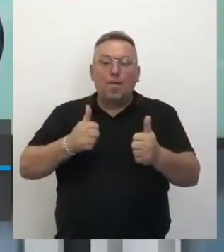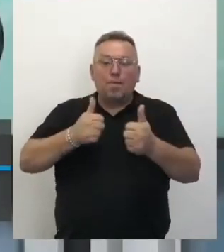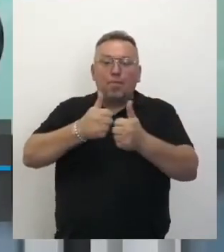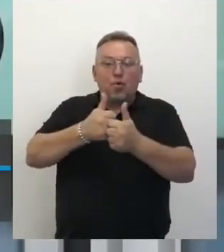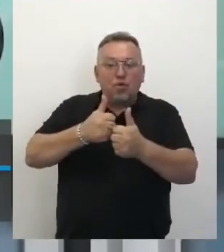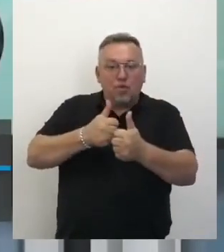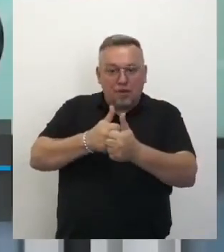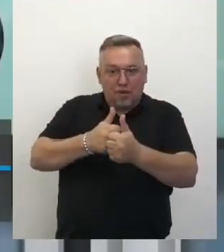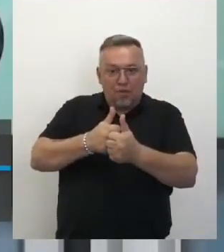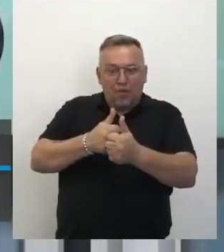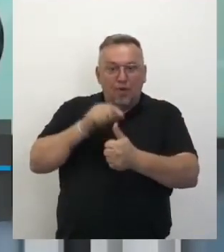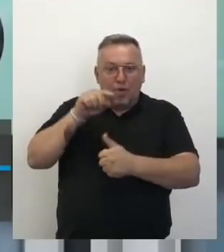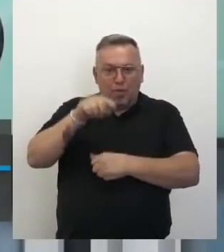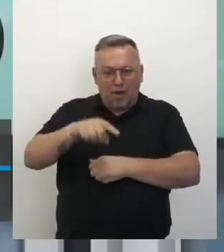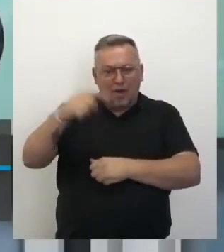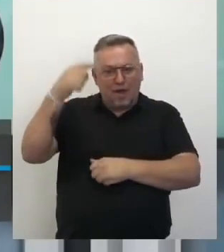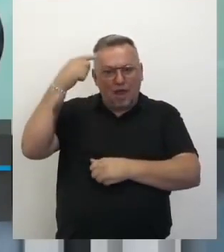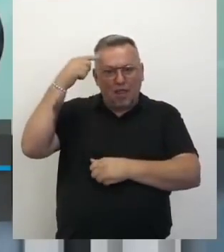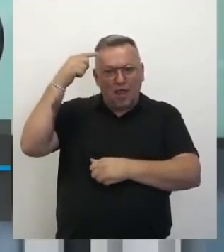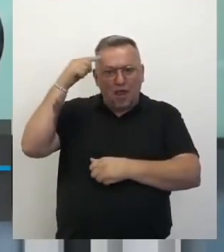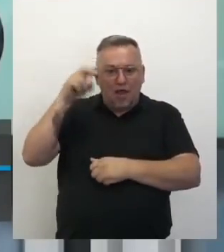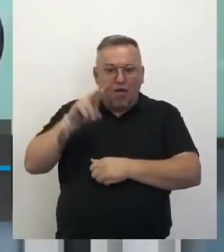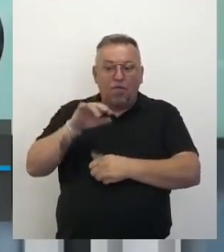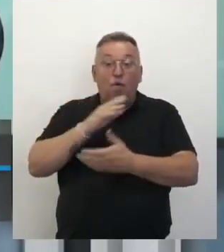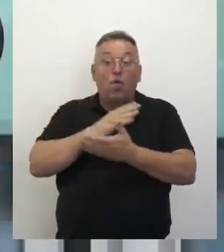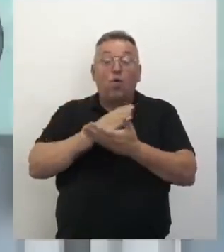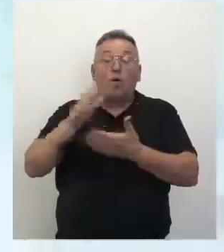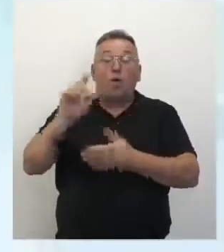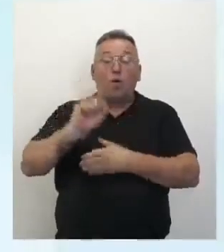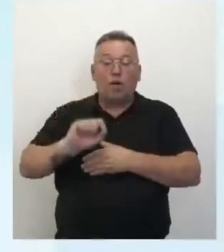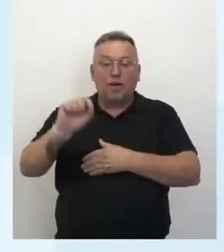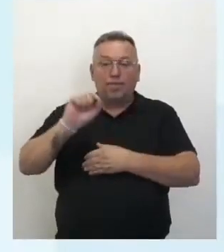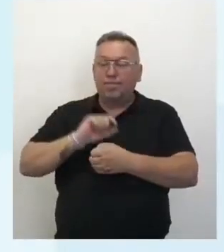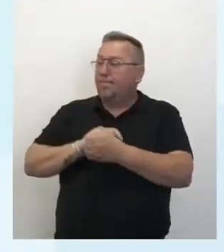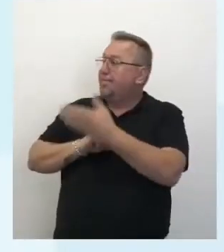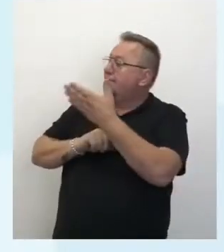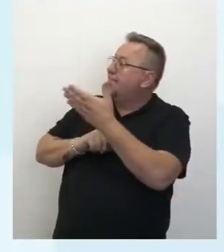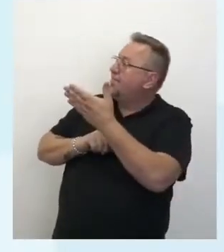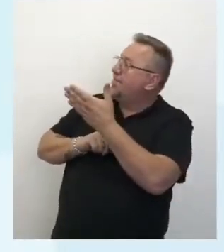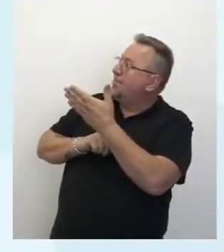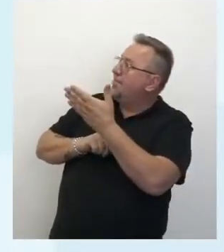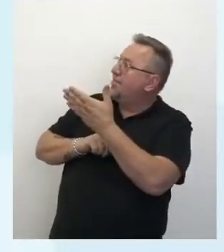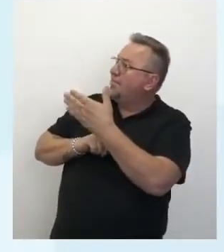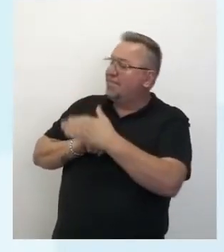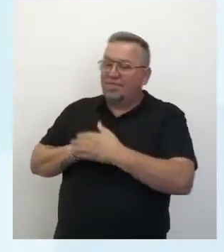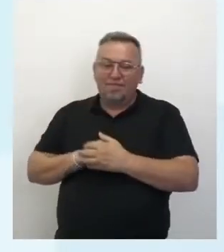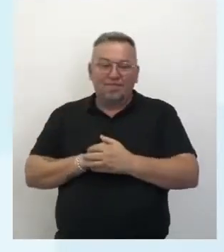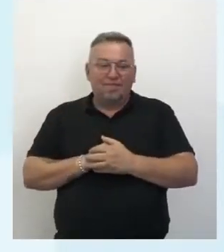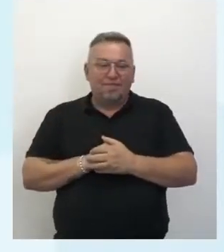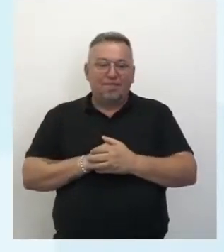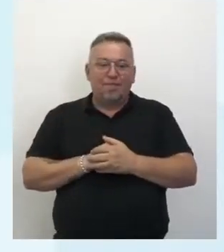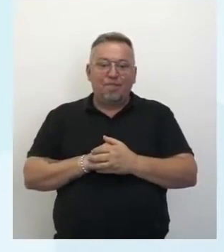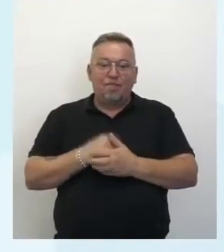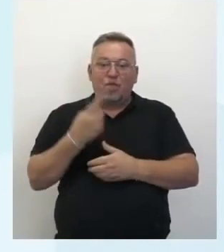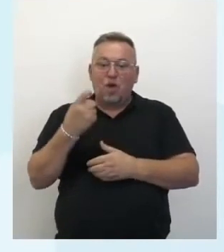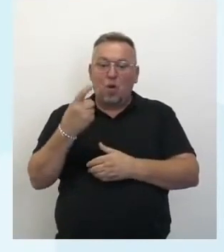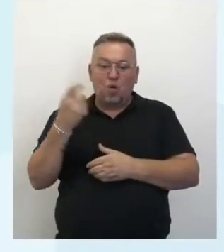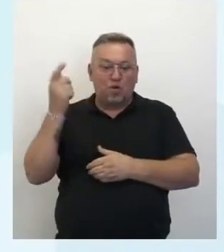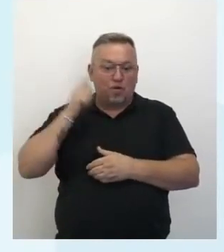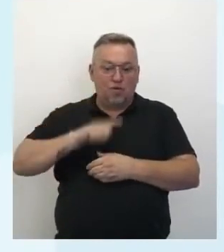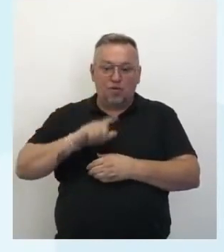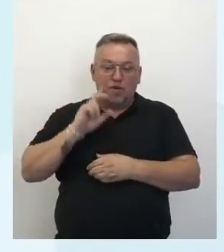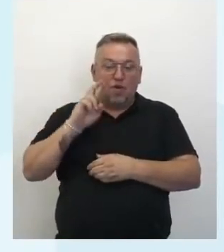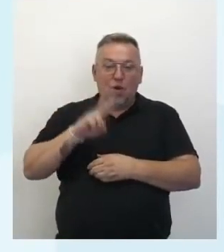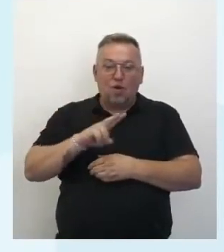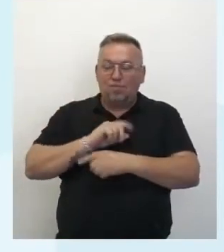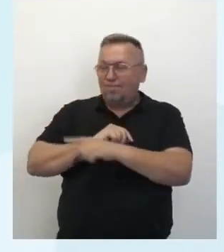aproximação. Para essa ideia, né, eu vou começar com a seguinte ideia. Pode pôr na telinha? Eu trouxe a relação, foi a única imagem que eu achei, tá,